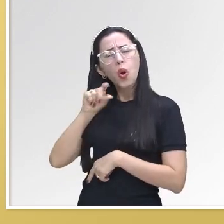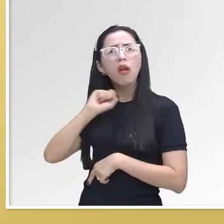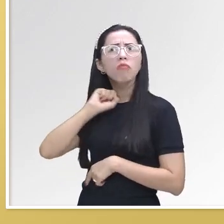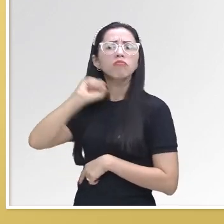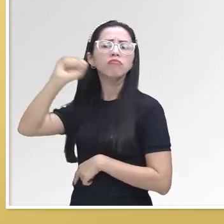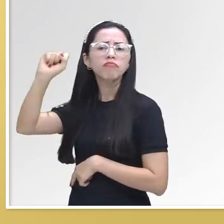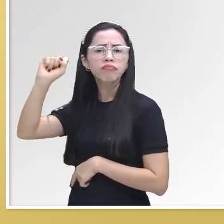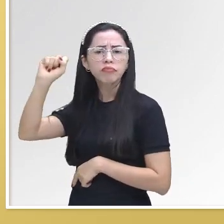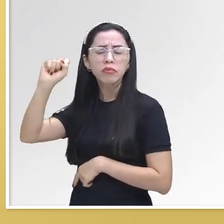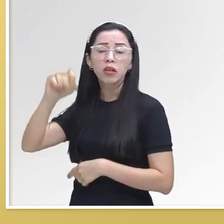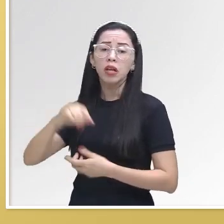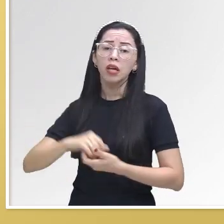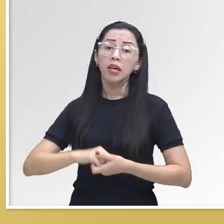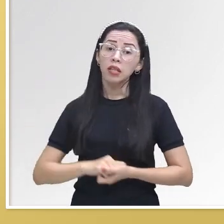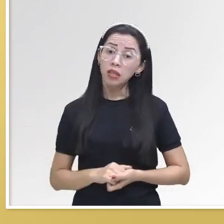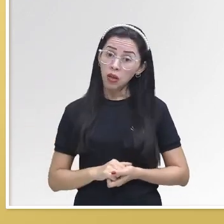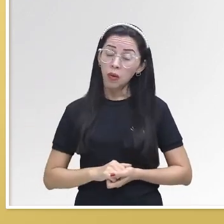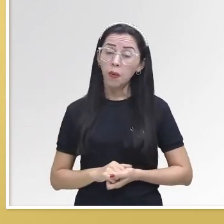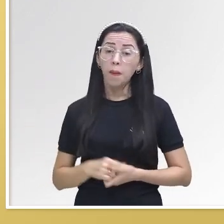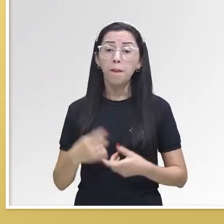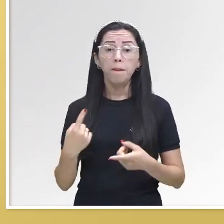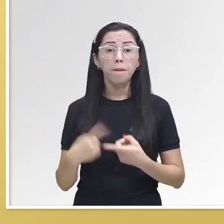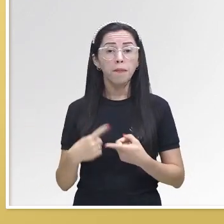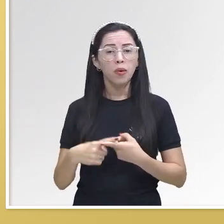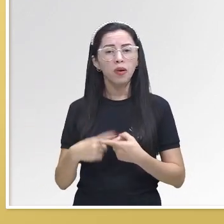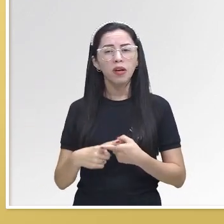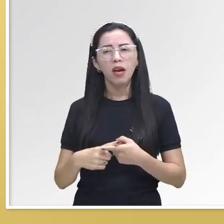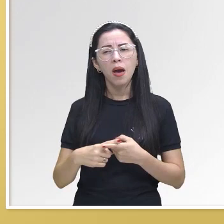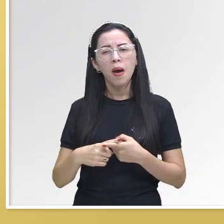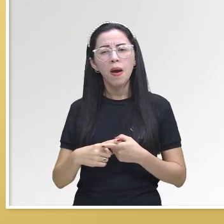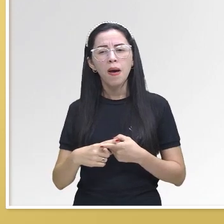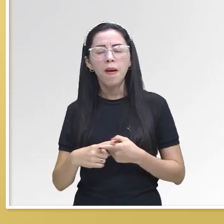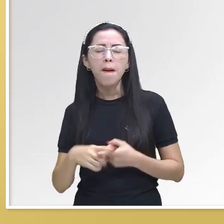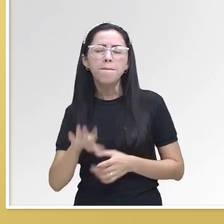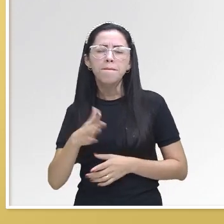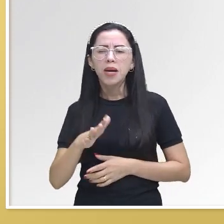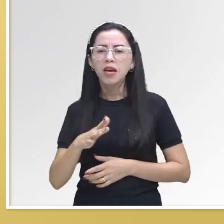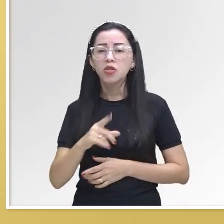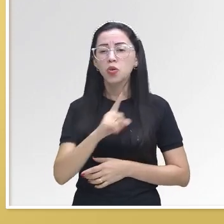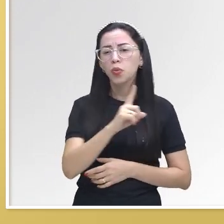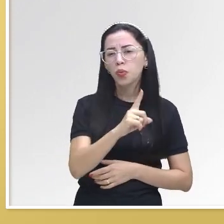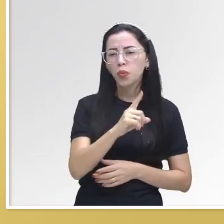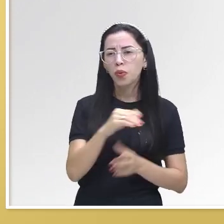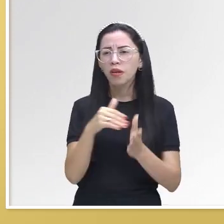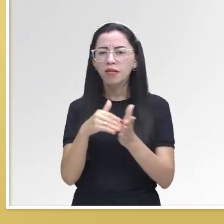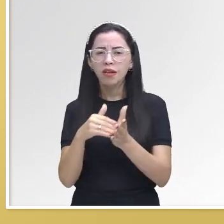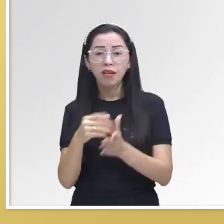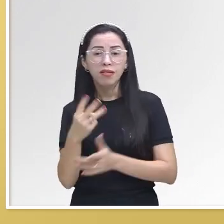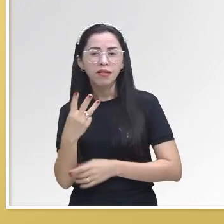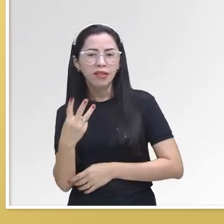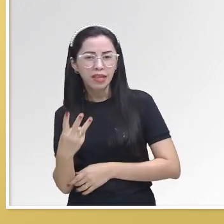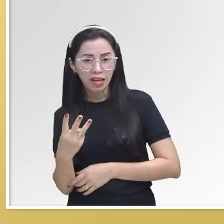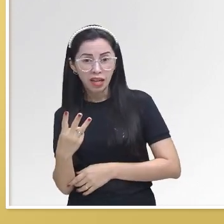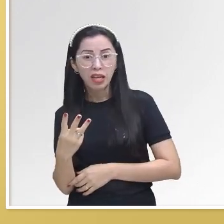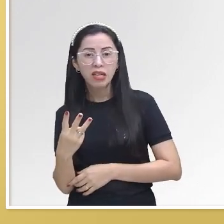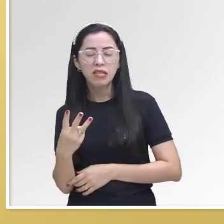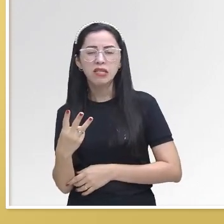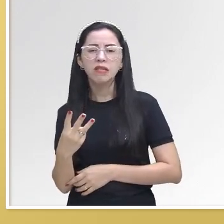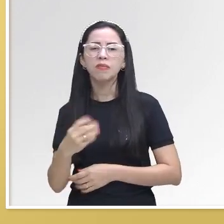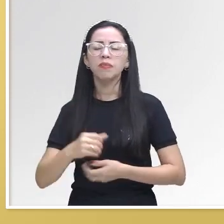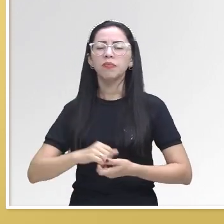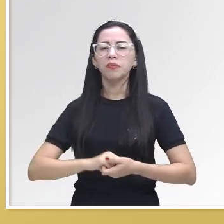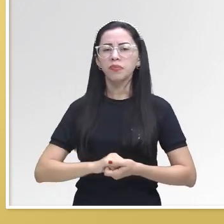média de suicídio é de 1 a cada 3. A cada 3, gente, olha só, com